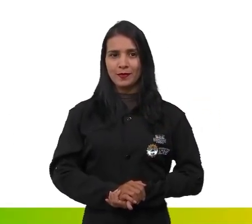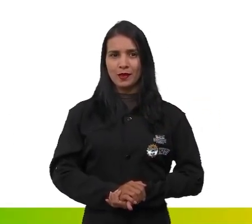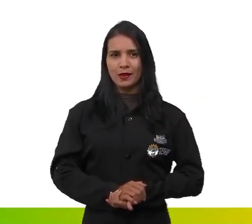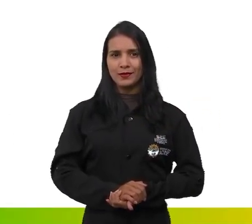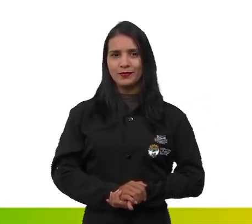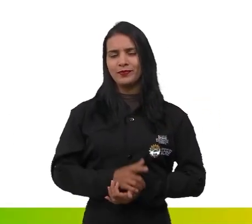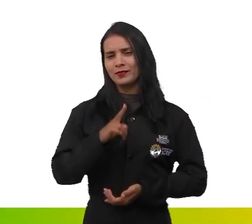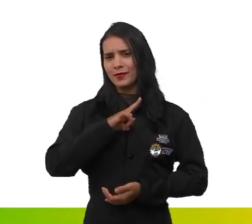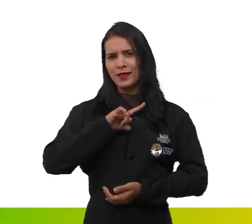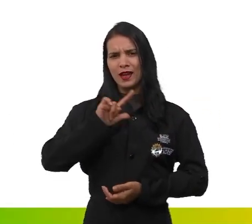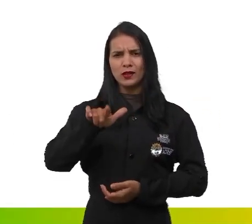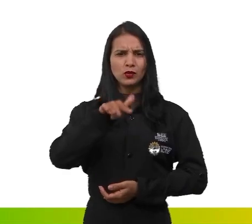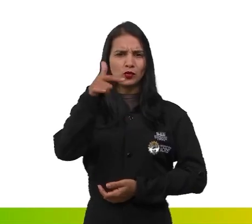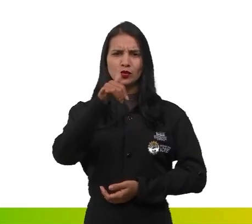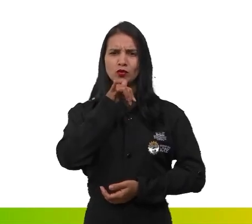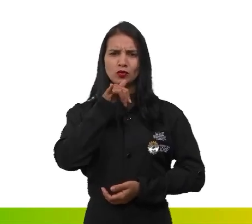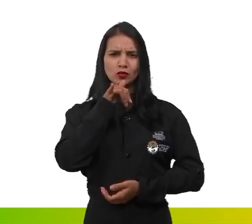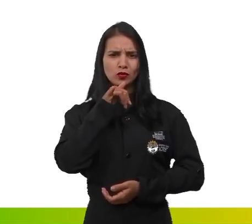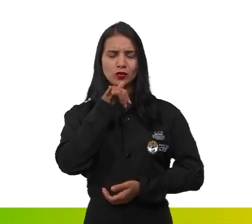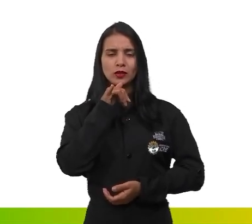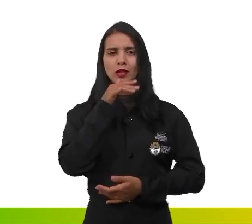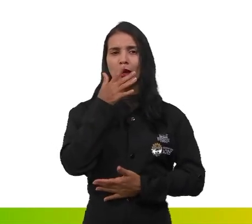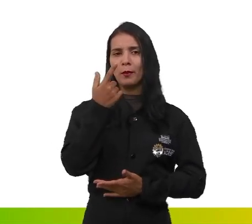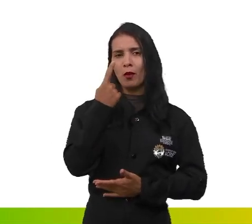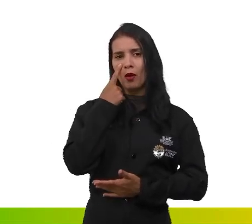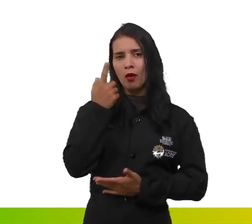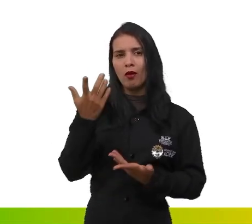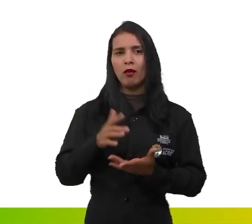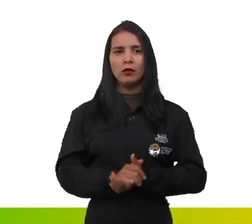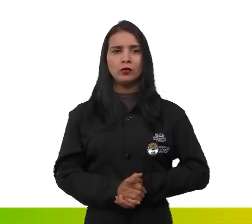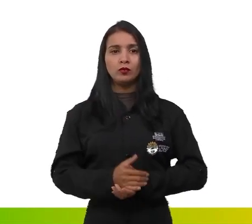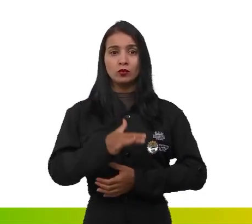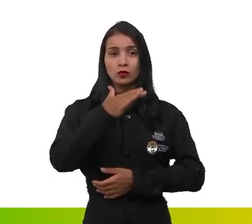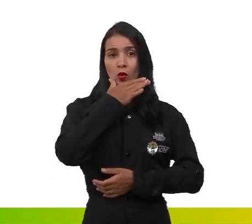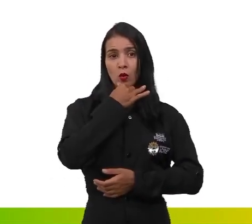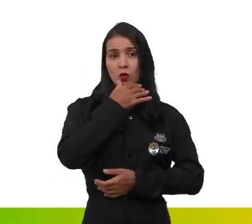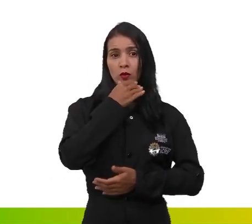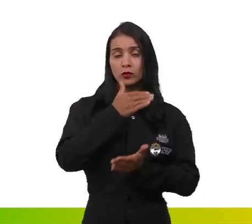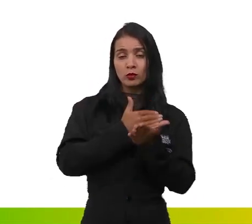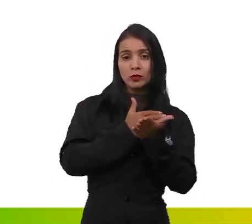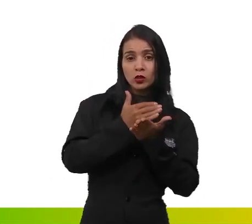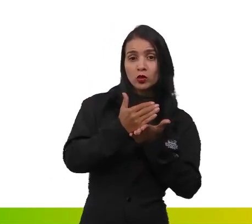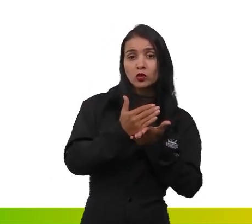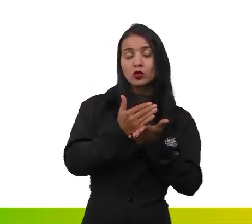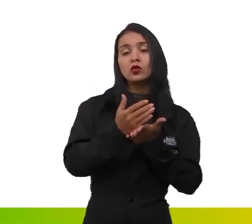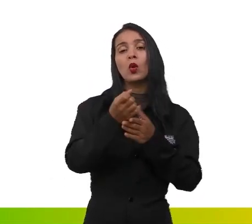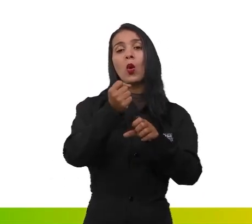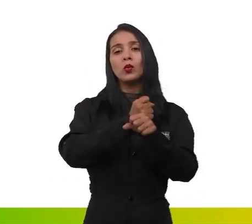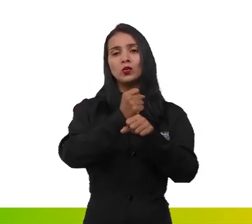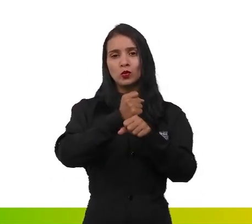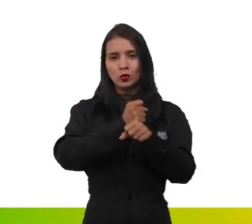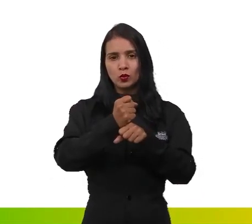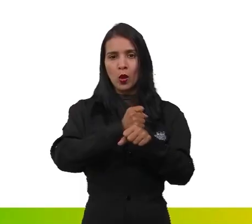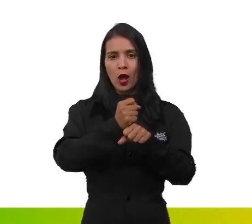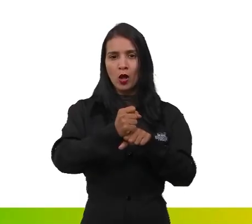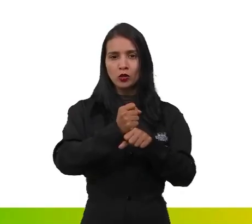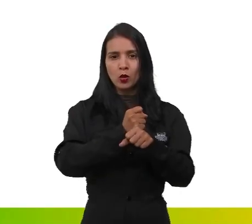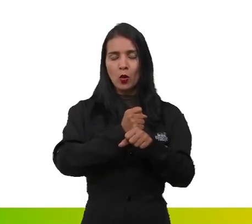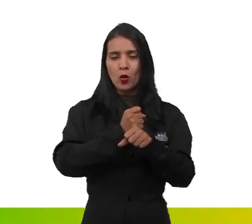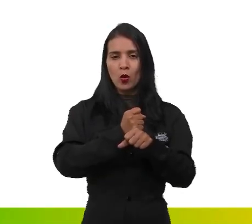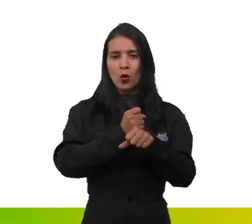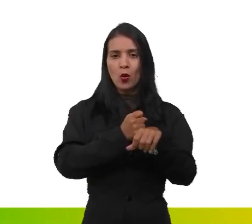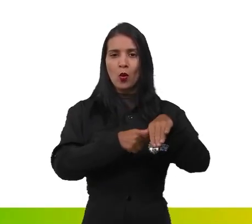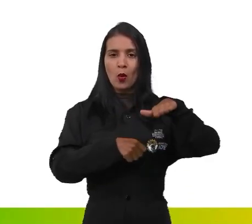Aí temos outros exemplos. Por exemplo, el hombre começou el año com o pé esquerdo. Começar o ano com o pé esquerdo